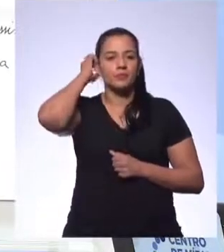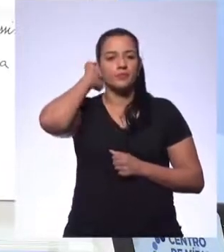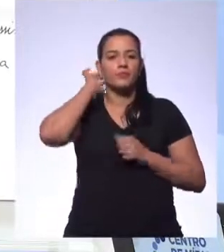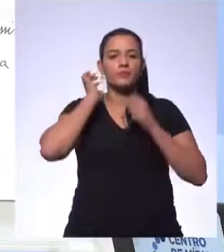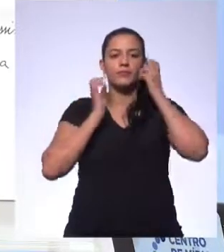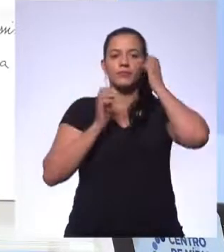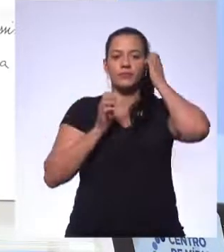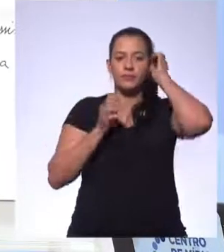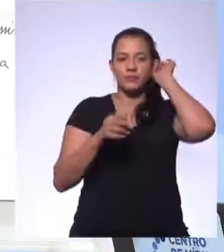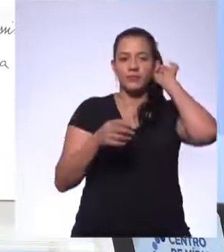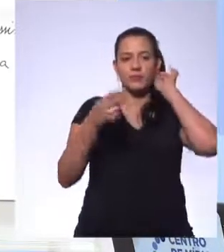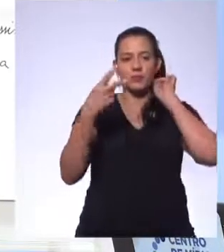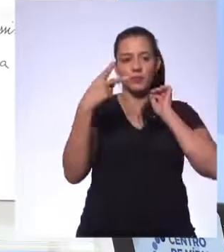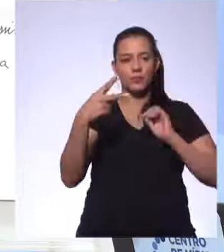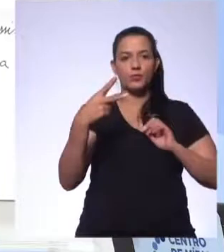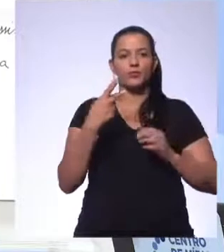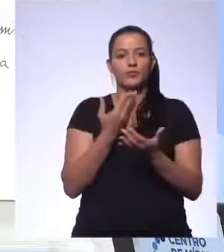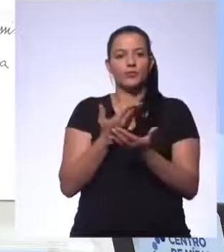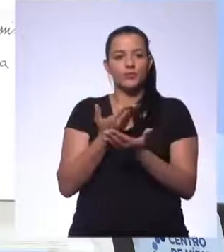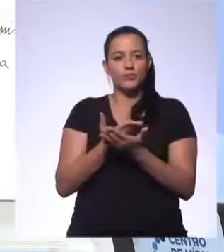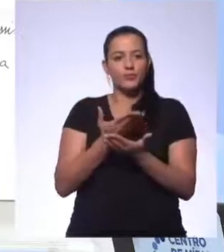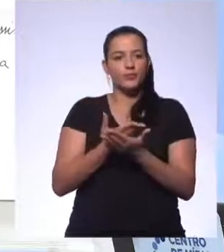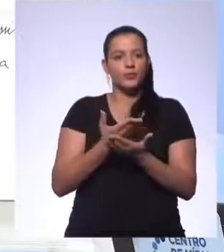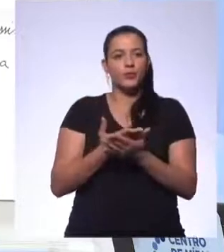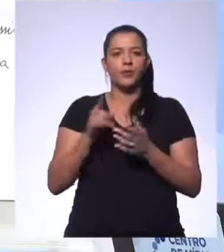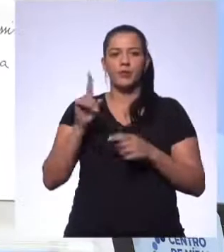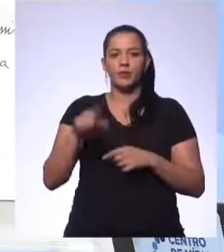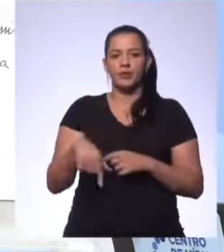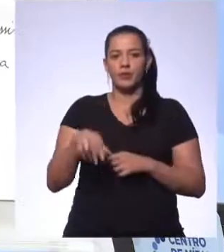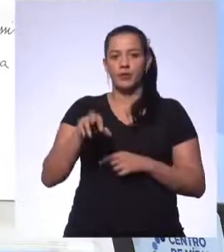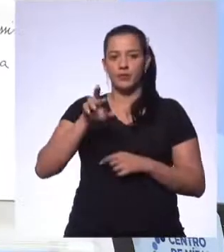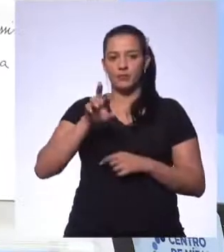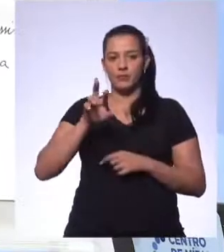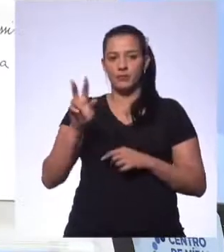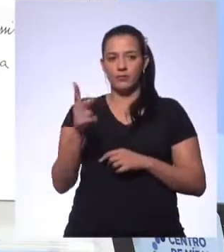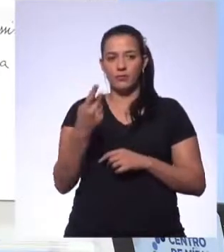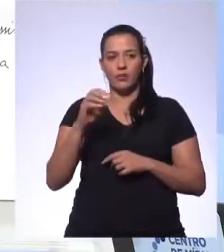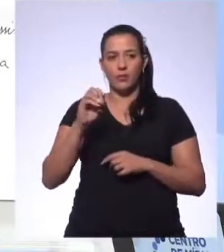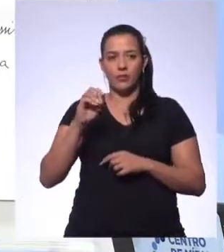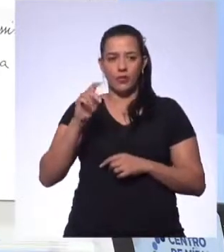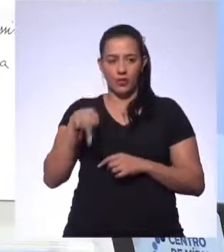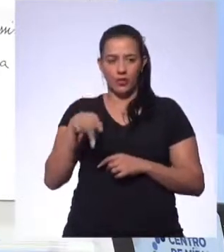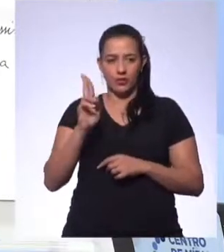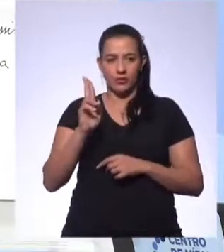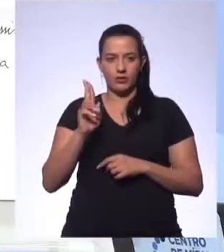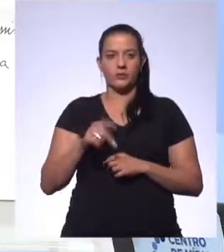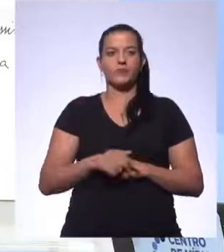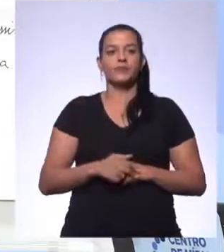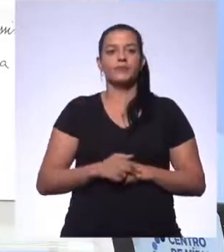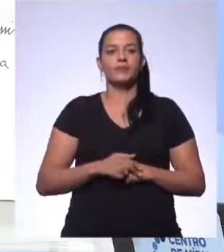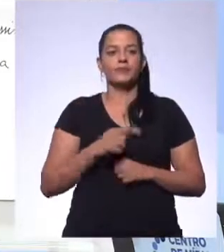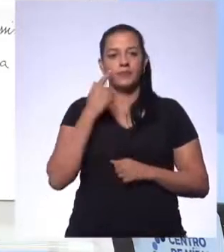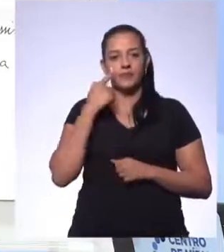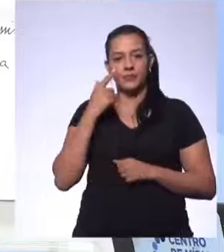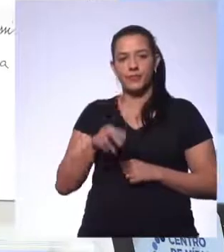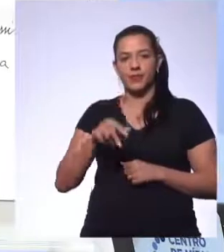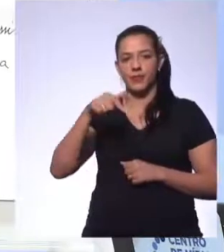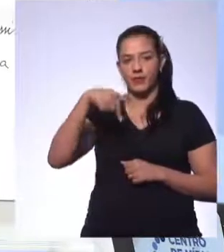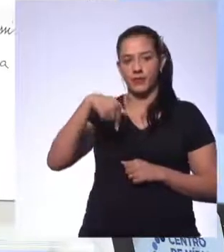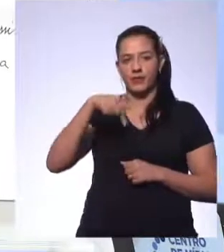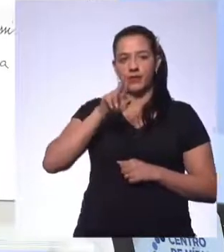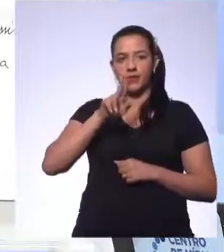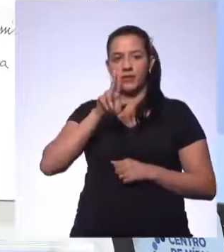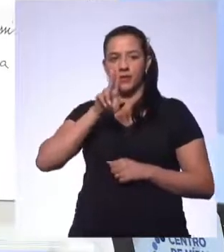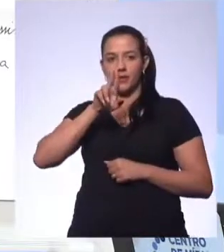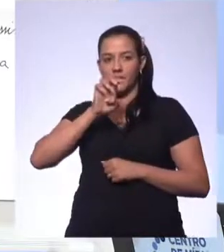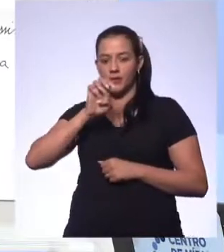dois alunos, obrigada pela participação, Amanda e Breno, citaram rock, né? Grandes clássicos do rock aqui. Queen, né, que